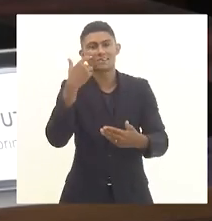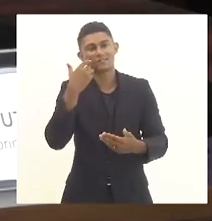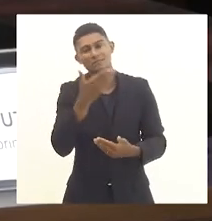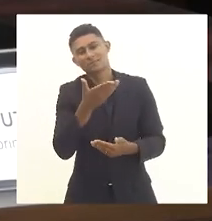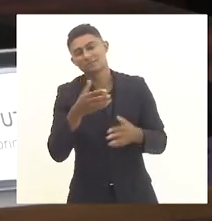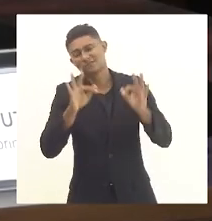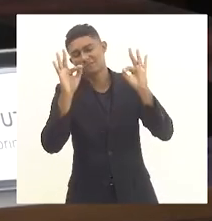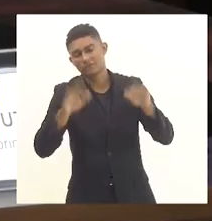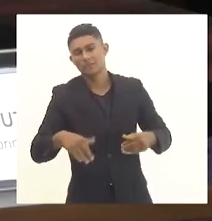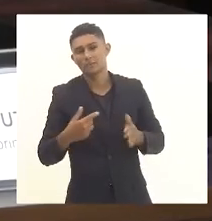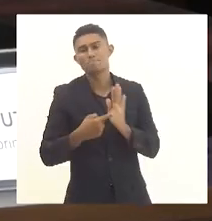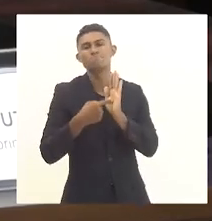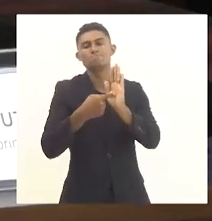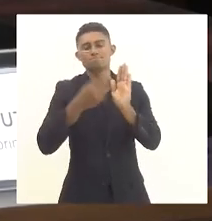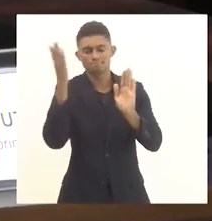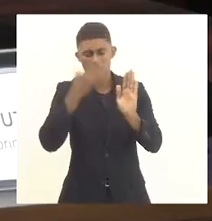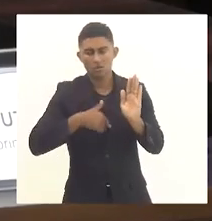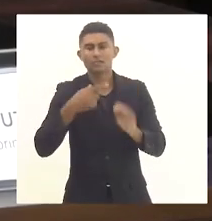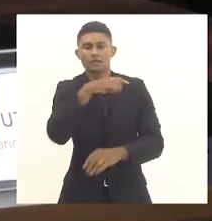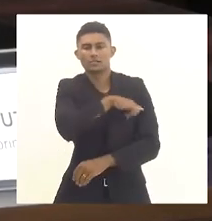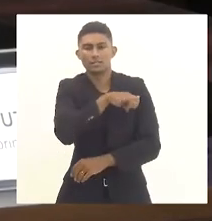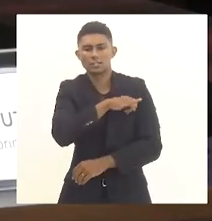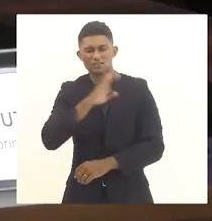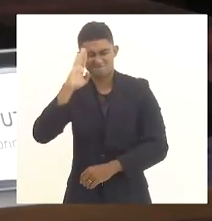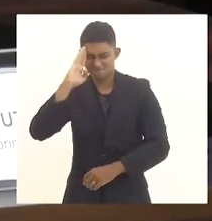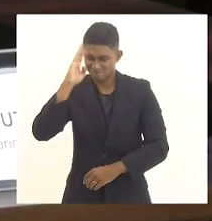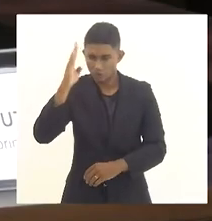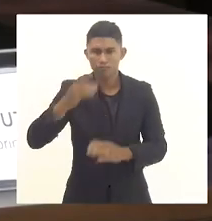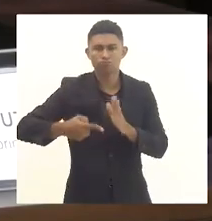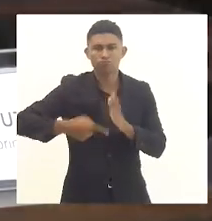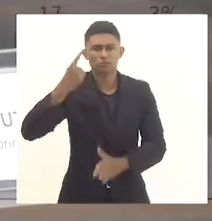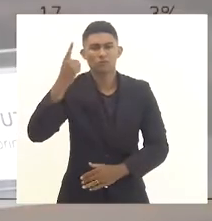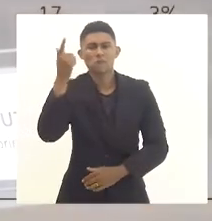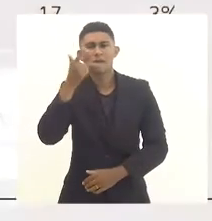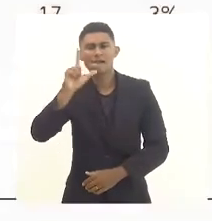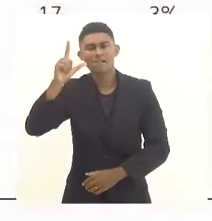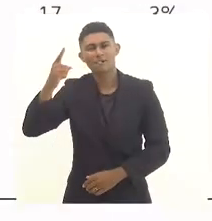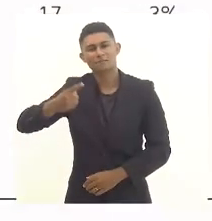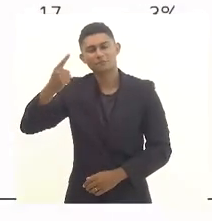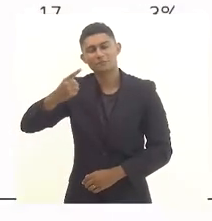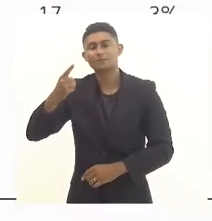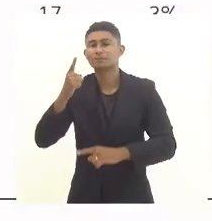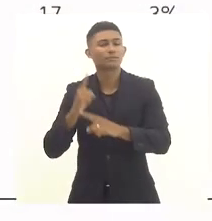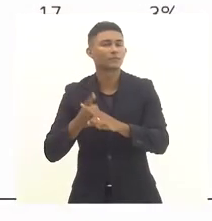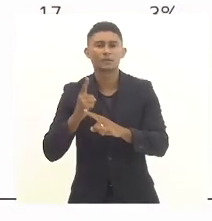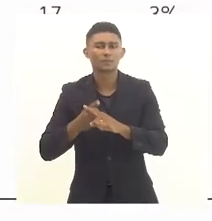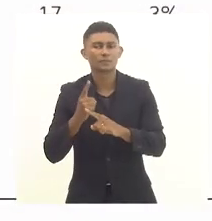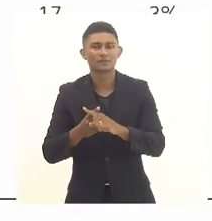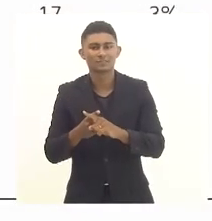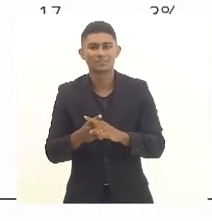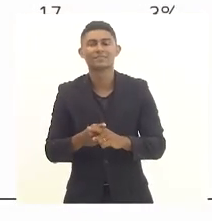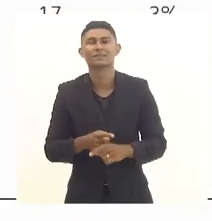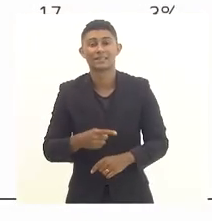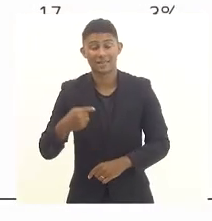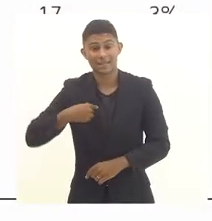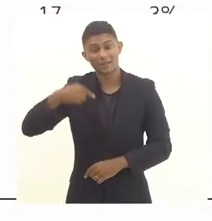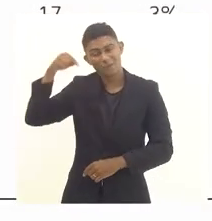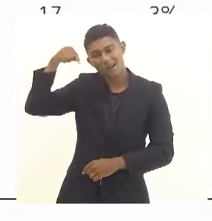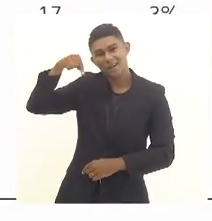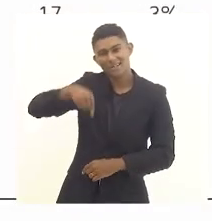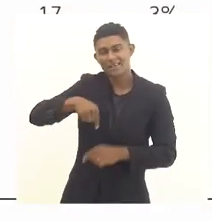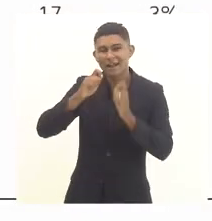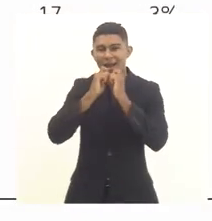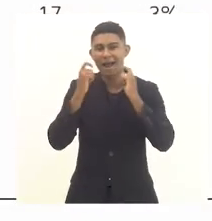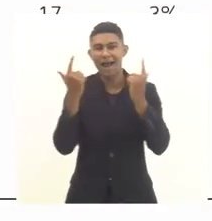Estado está à frente, sim, ele saiu na frente, sim, muito graças a um dia que passei aqui pela porta e